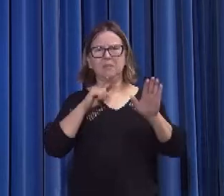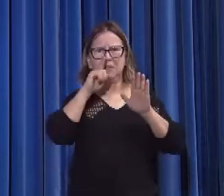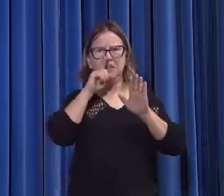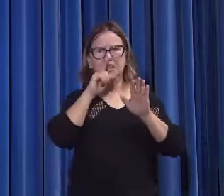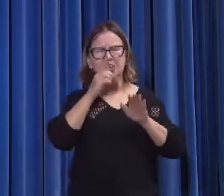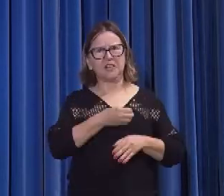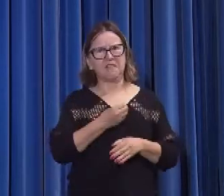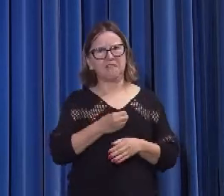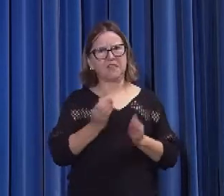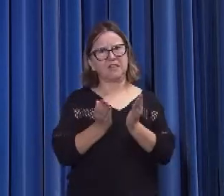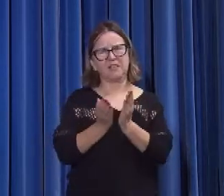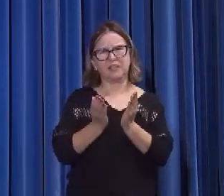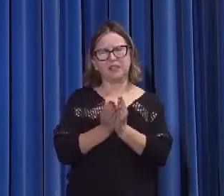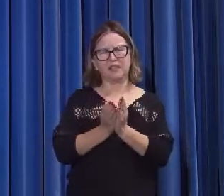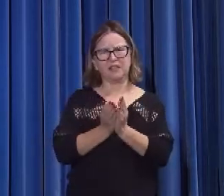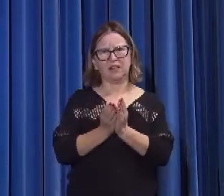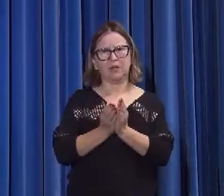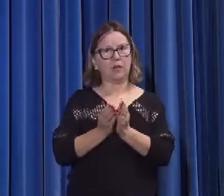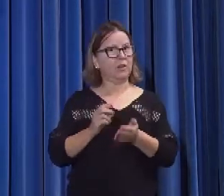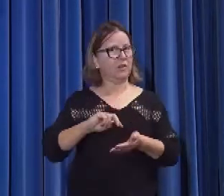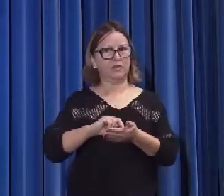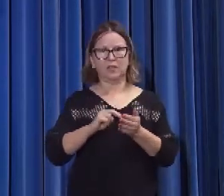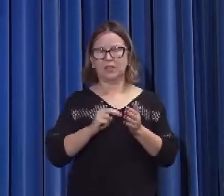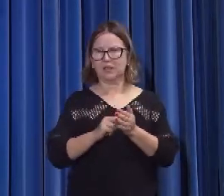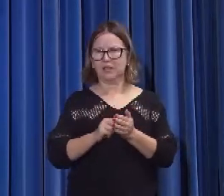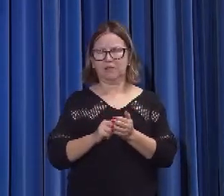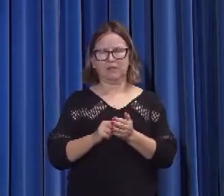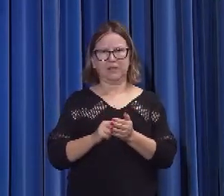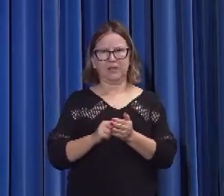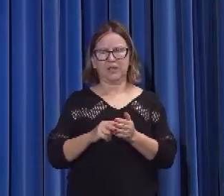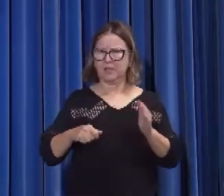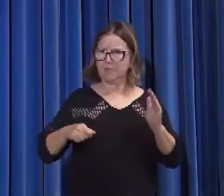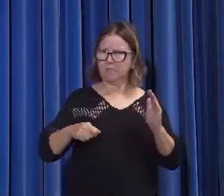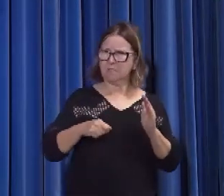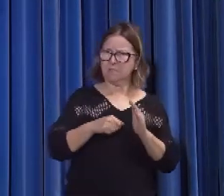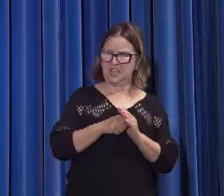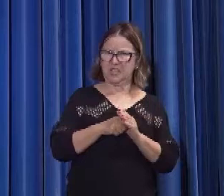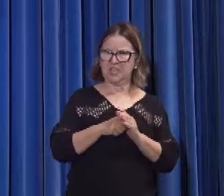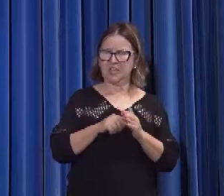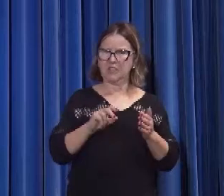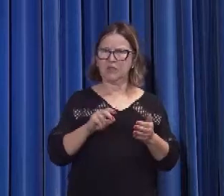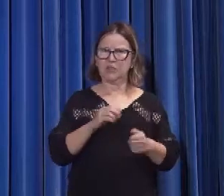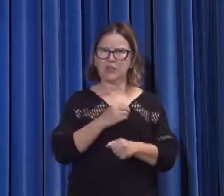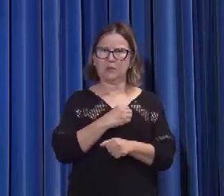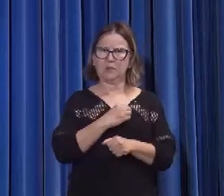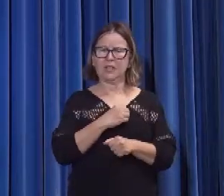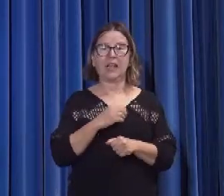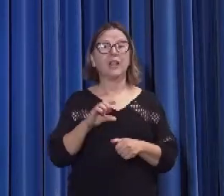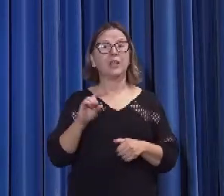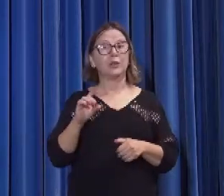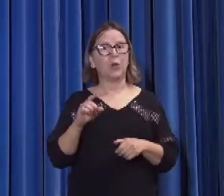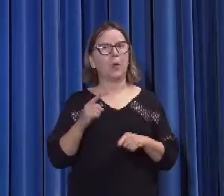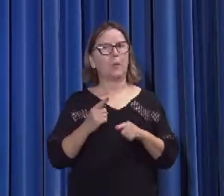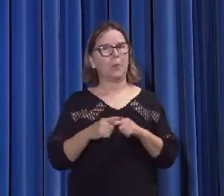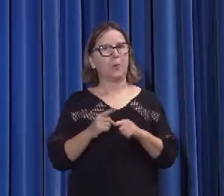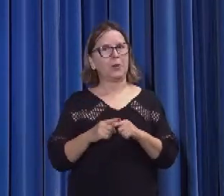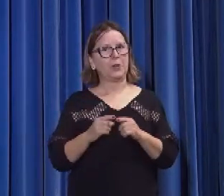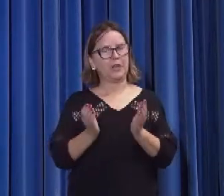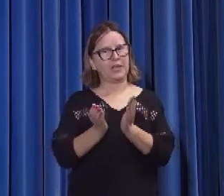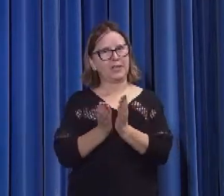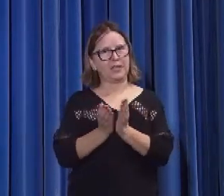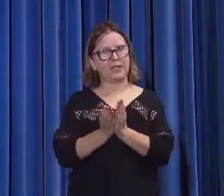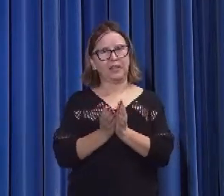sempre impedidos de cair em pecado só por serem cristãos. E não significa que aqueles que meramente professam a